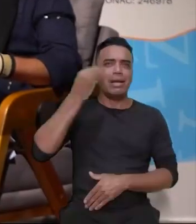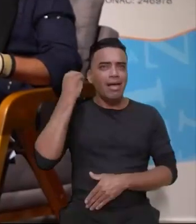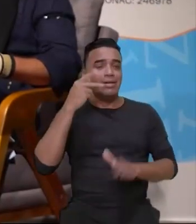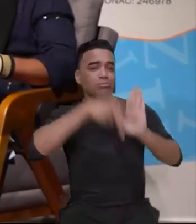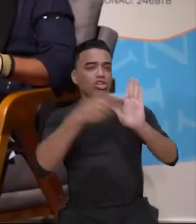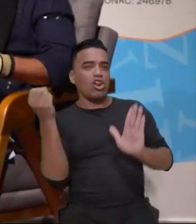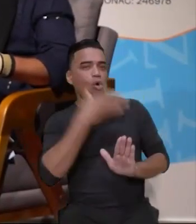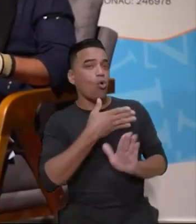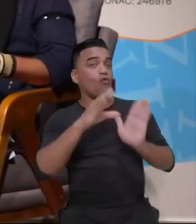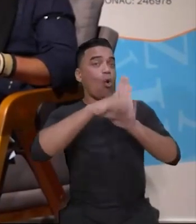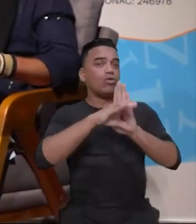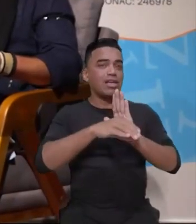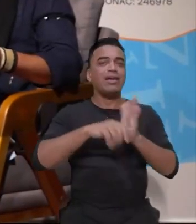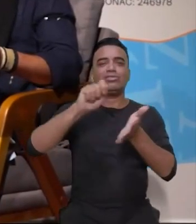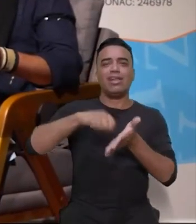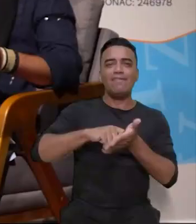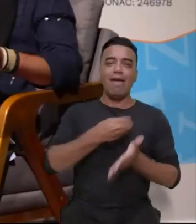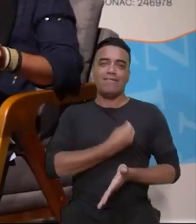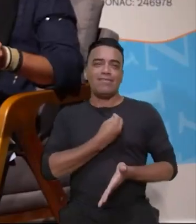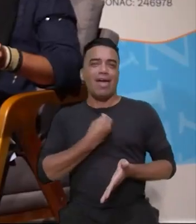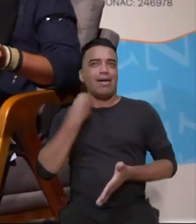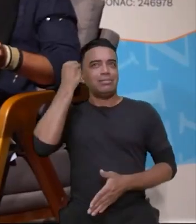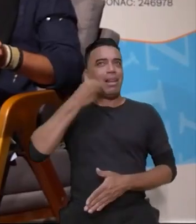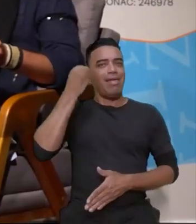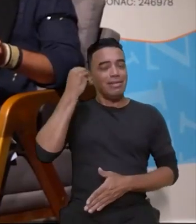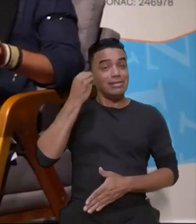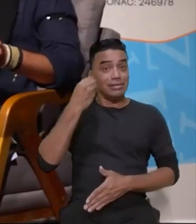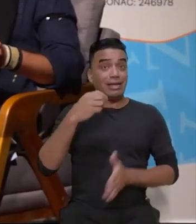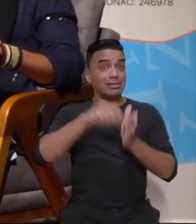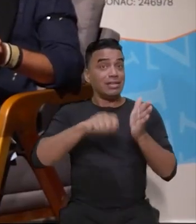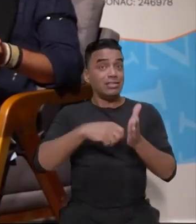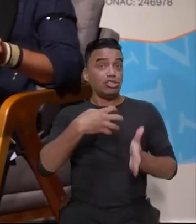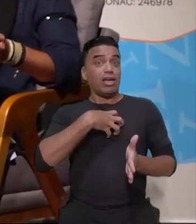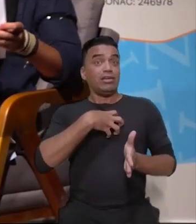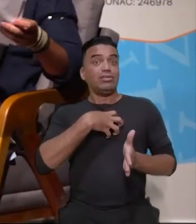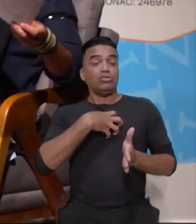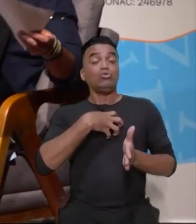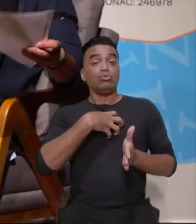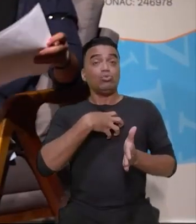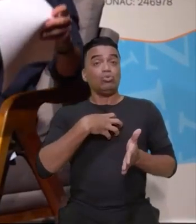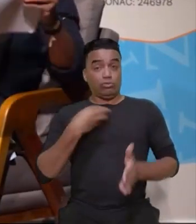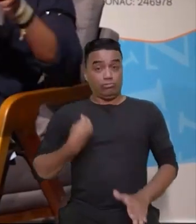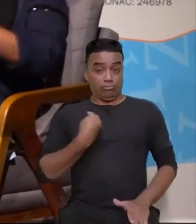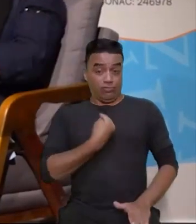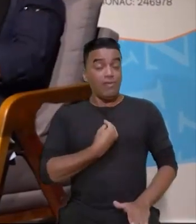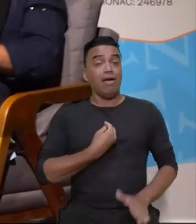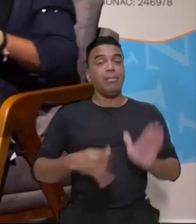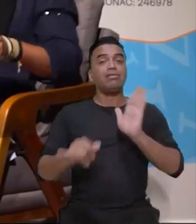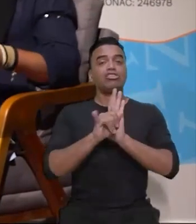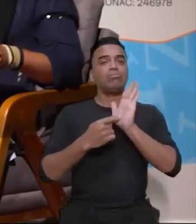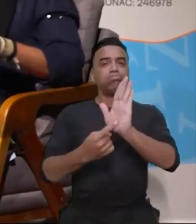um homem que traja roupas escuras. Ele traduz simultaneamente tudo o que é falado. E afirmar identidades.